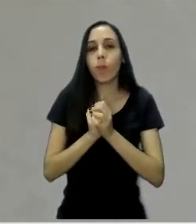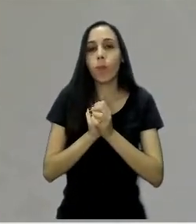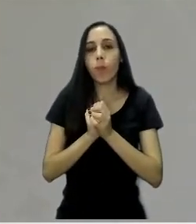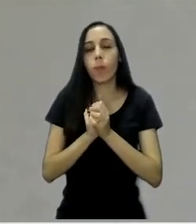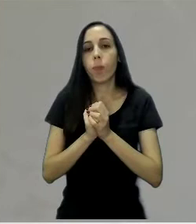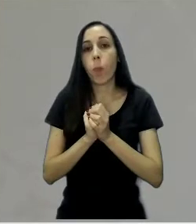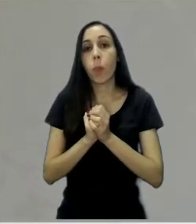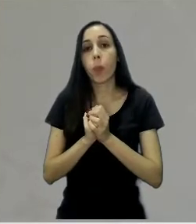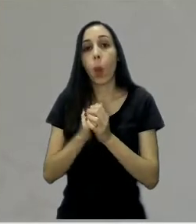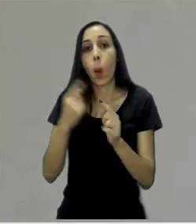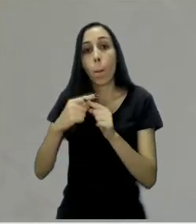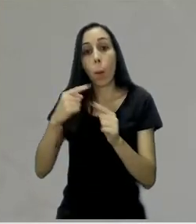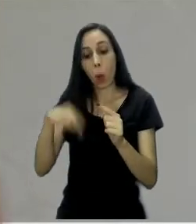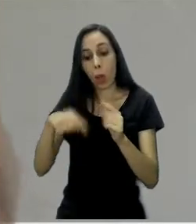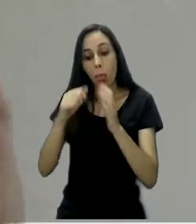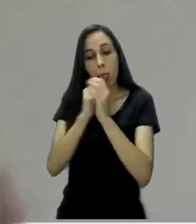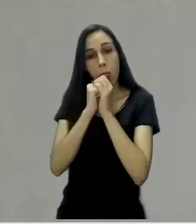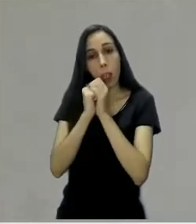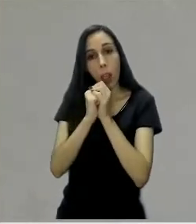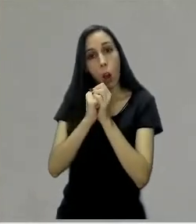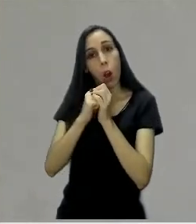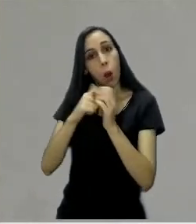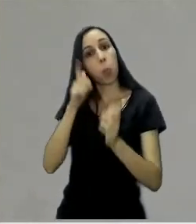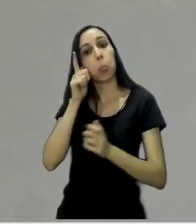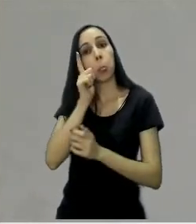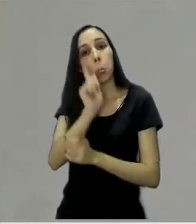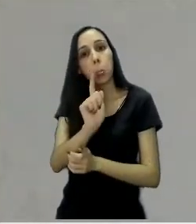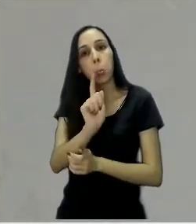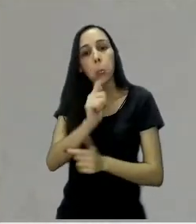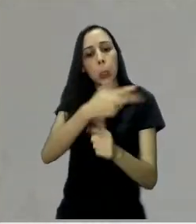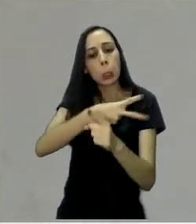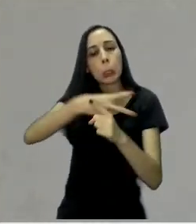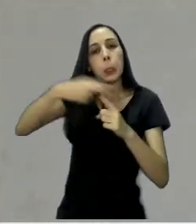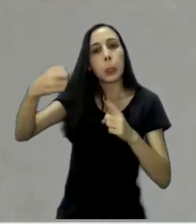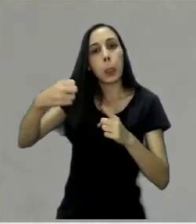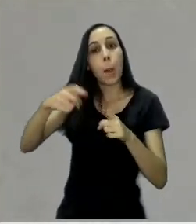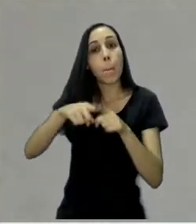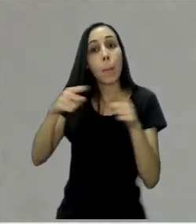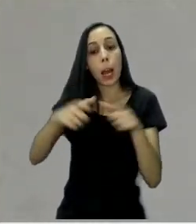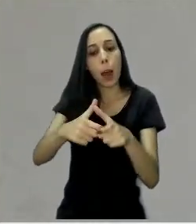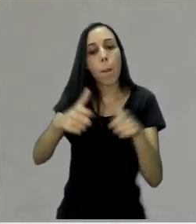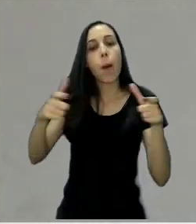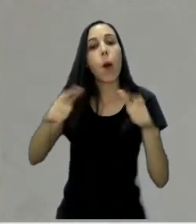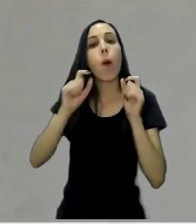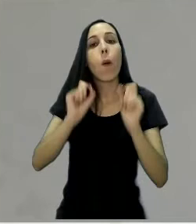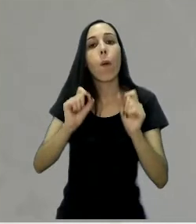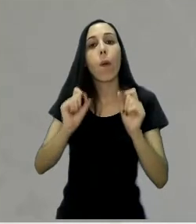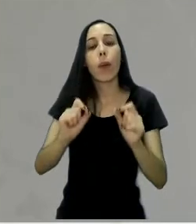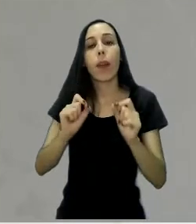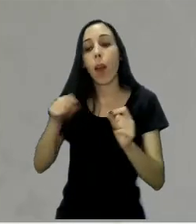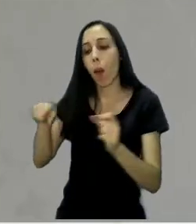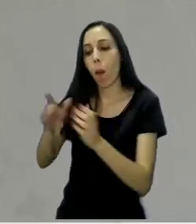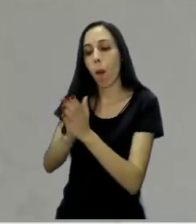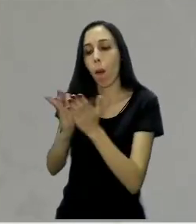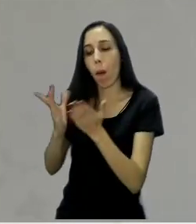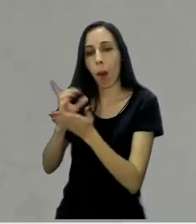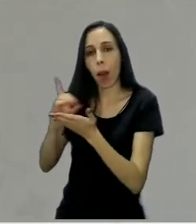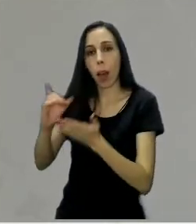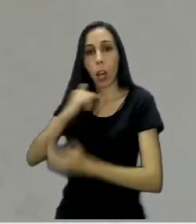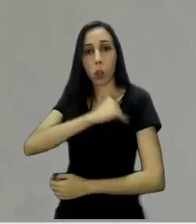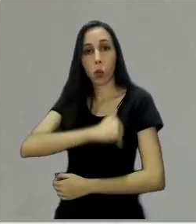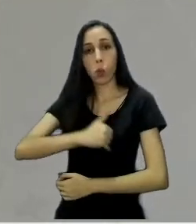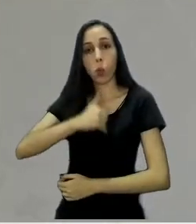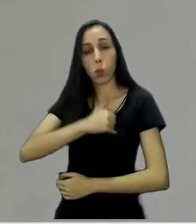Na oração, nós conquistamos graças, mas a maior delas é essa. Pega